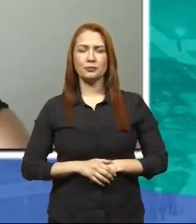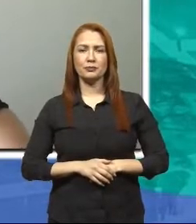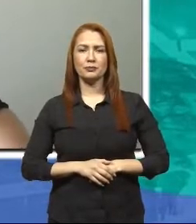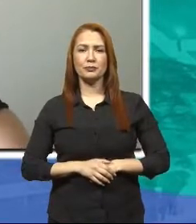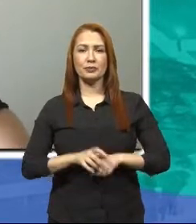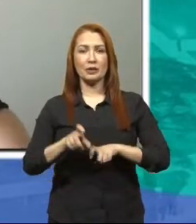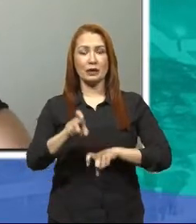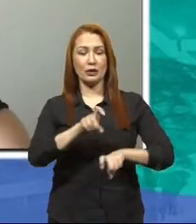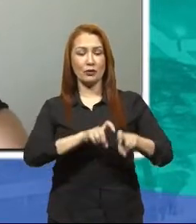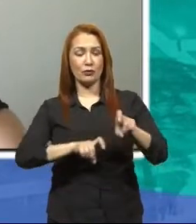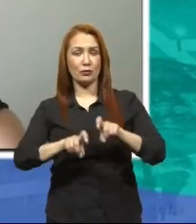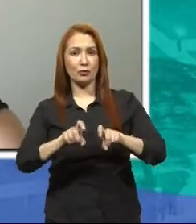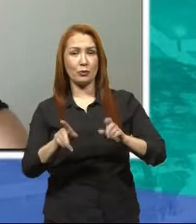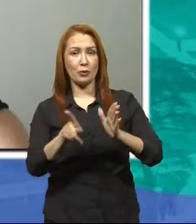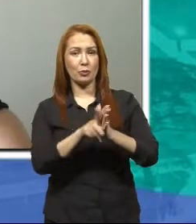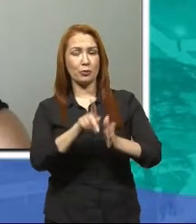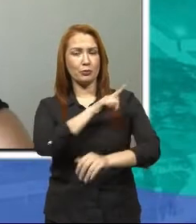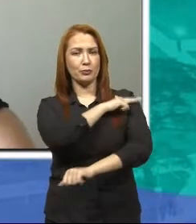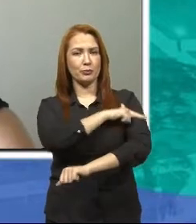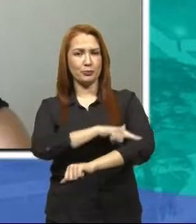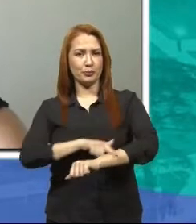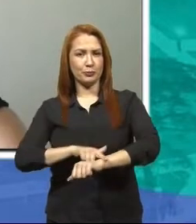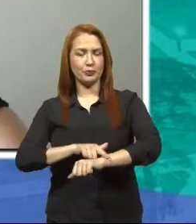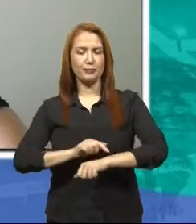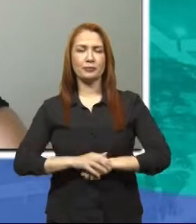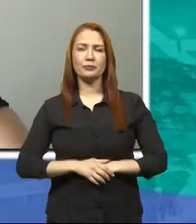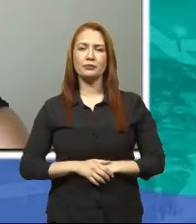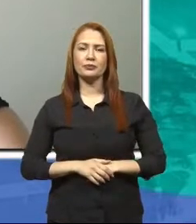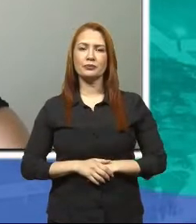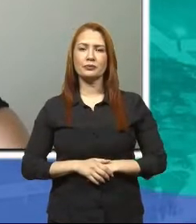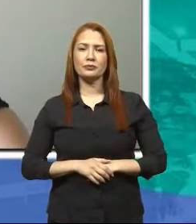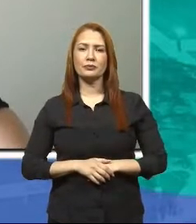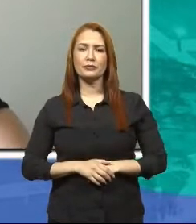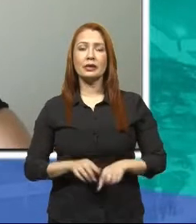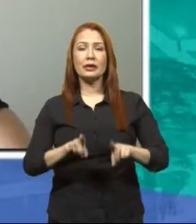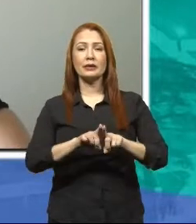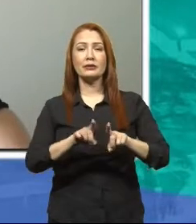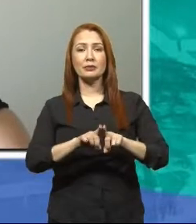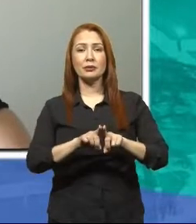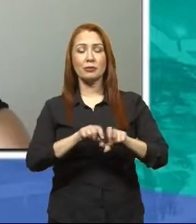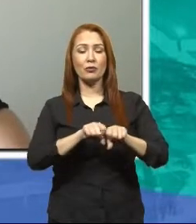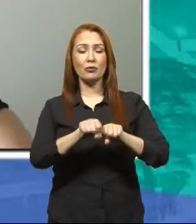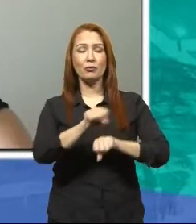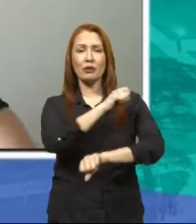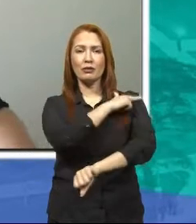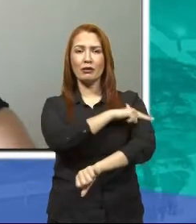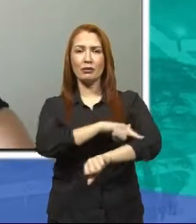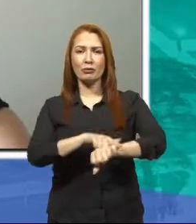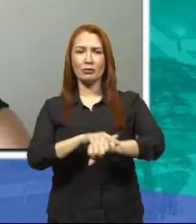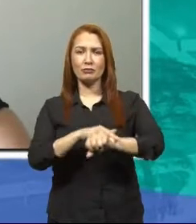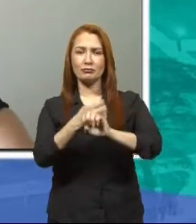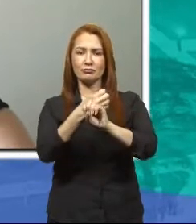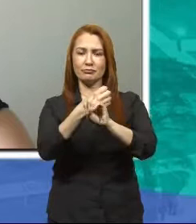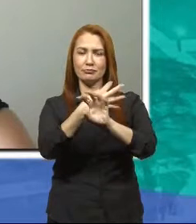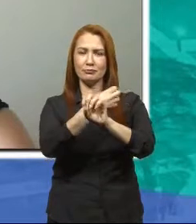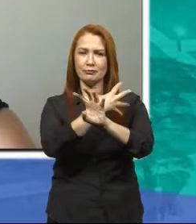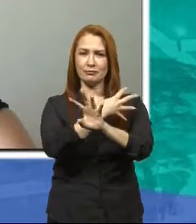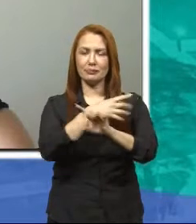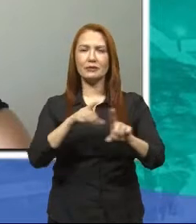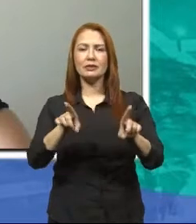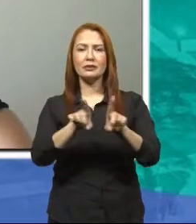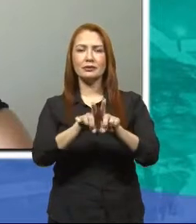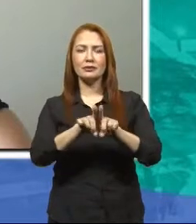informática na educação e na educação à distância. E também coordena a